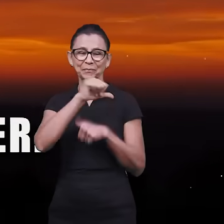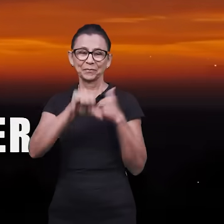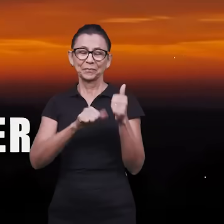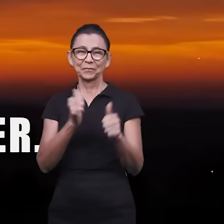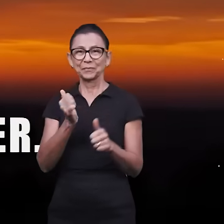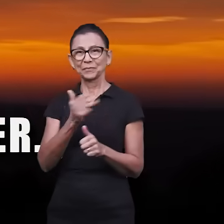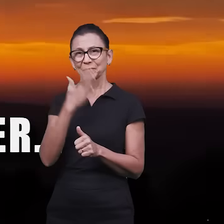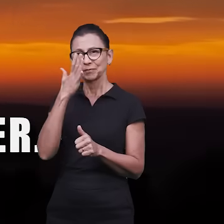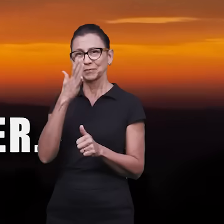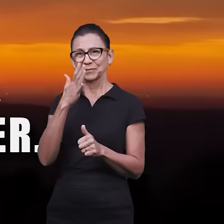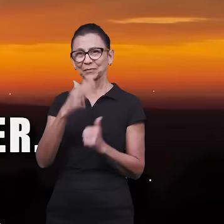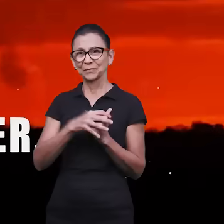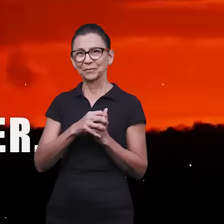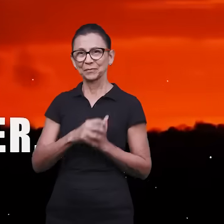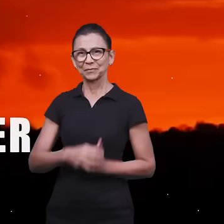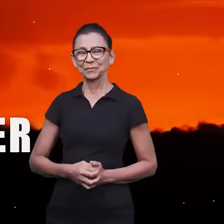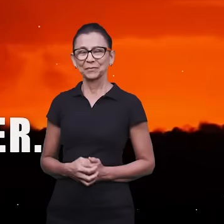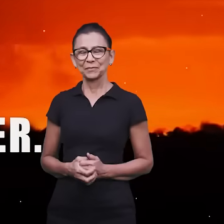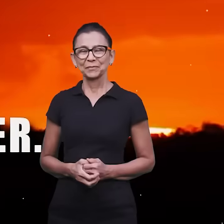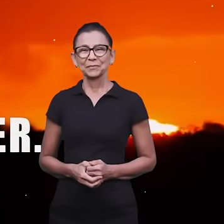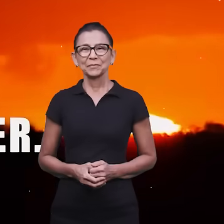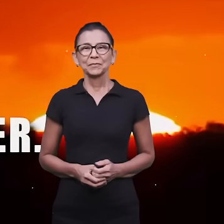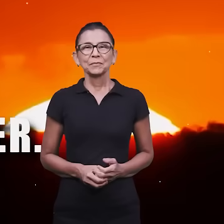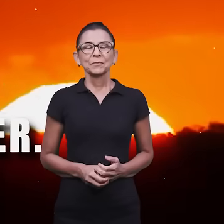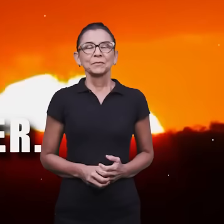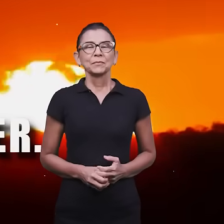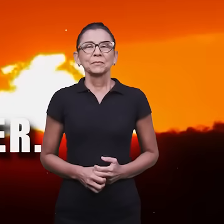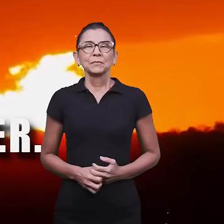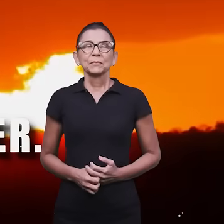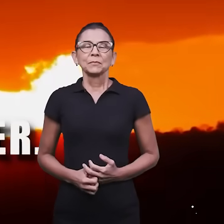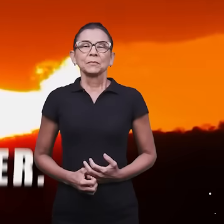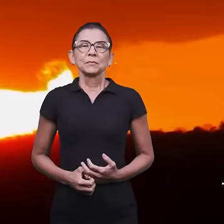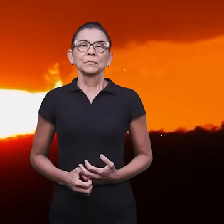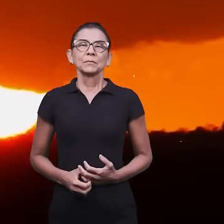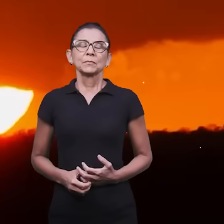ti nascer.